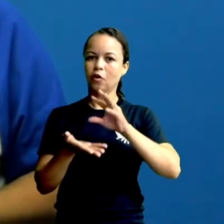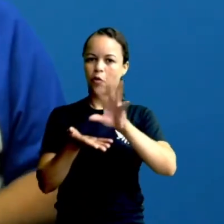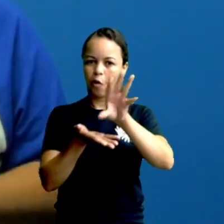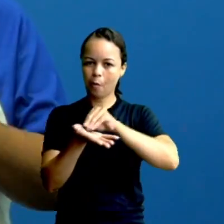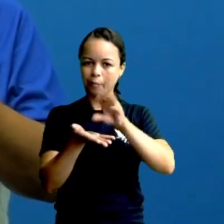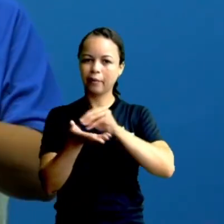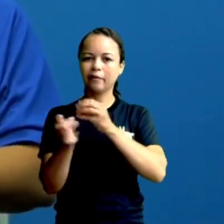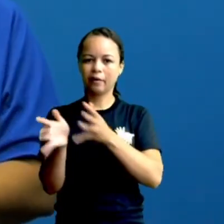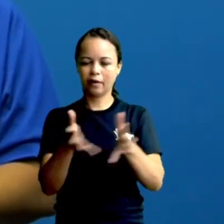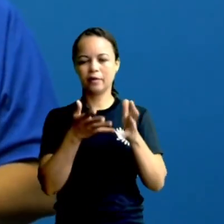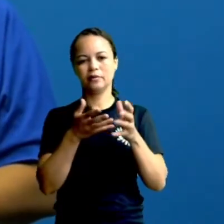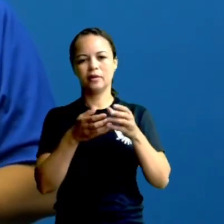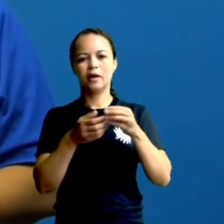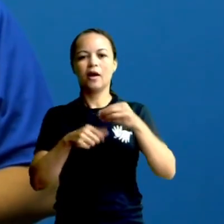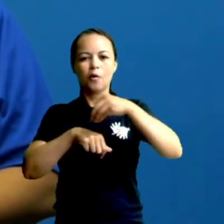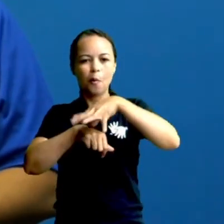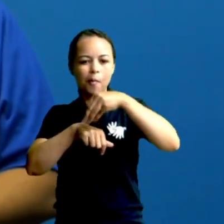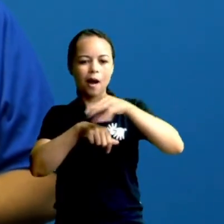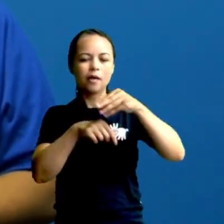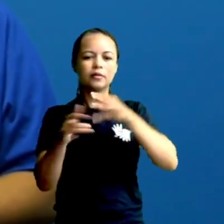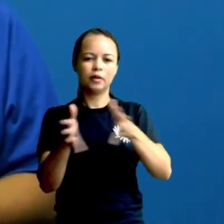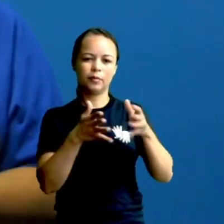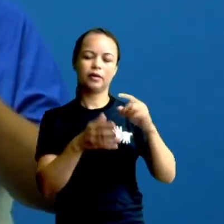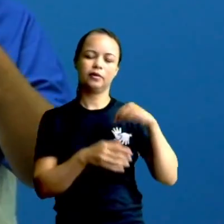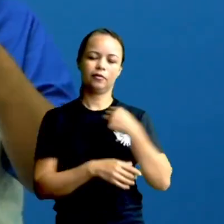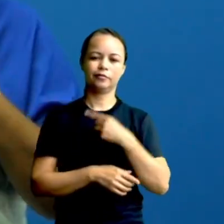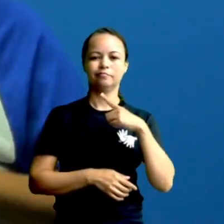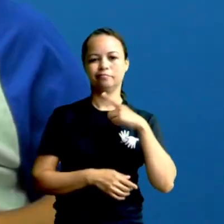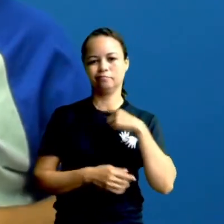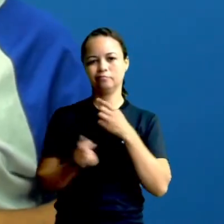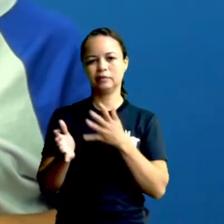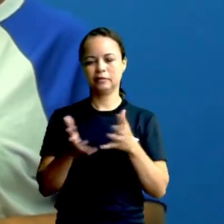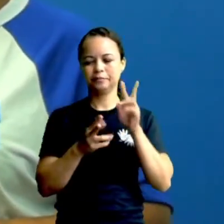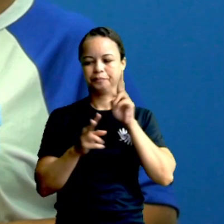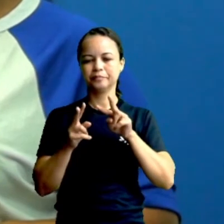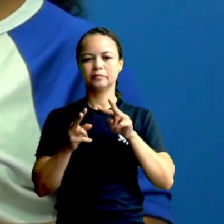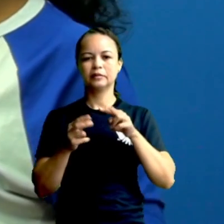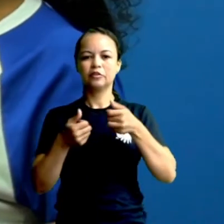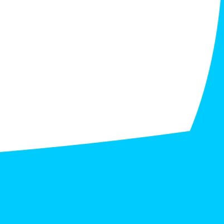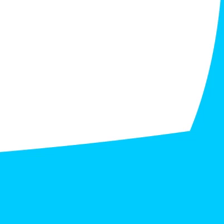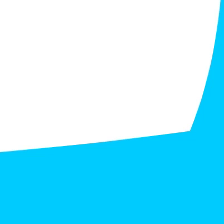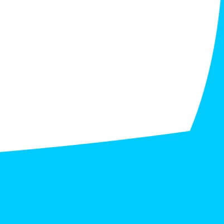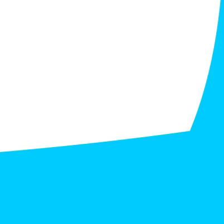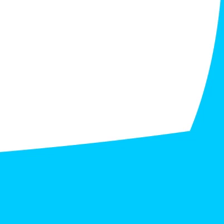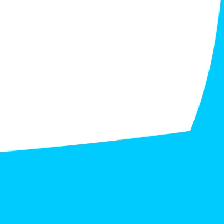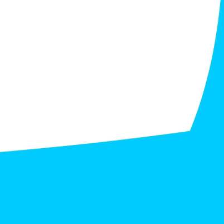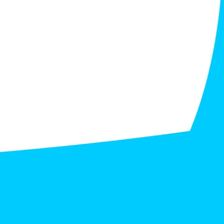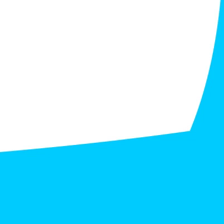compartilhem, para que a gente possa ter acesso, tá bom? Fiquem com Deus e até a próxima.